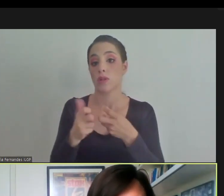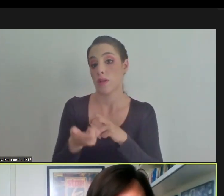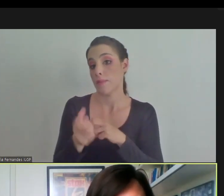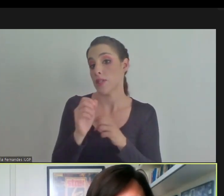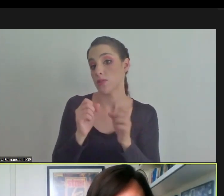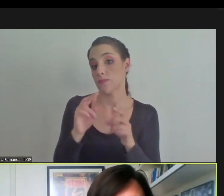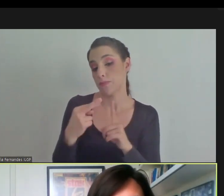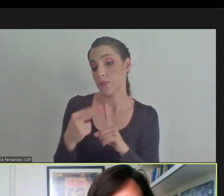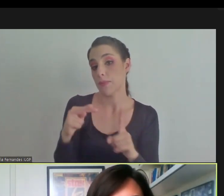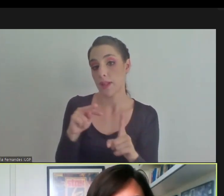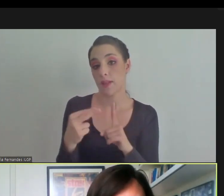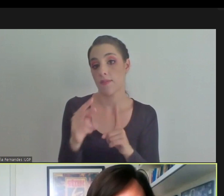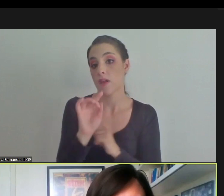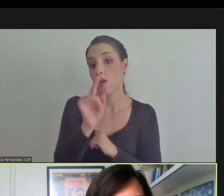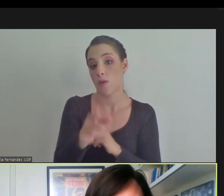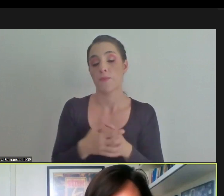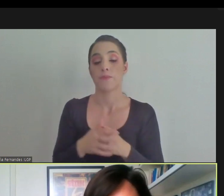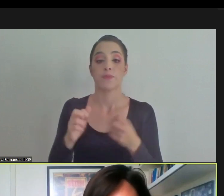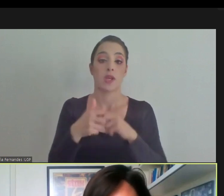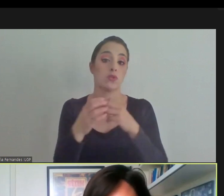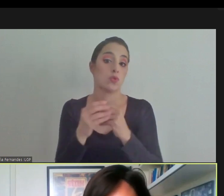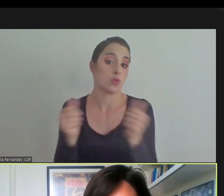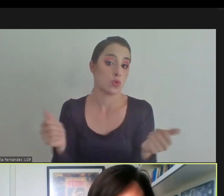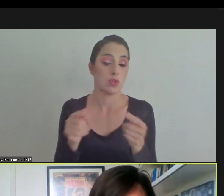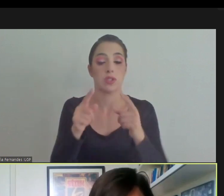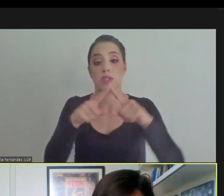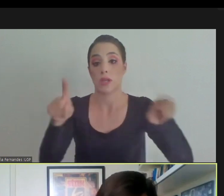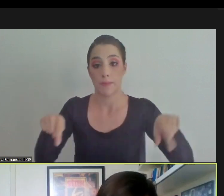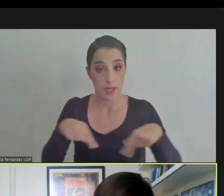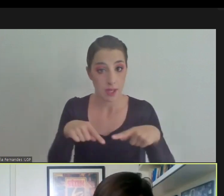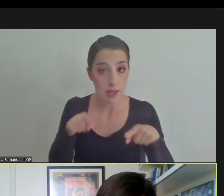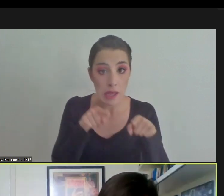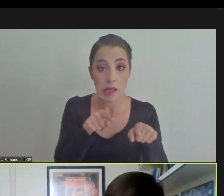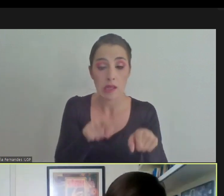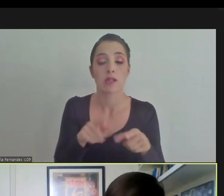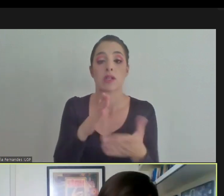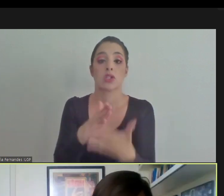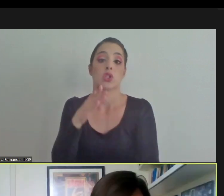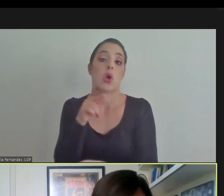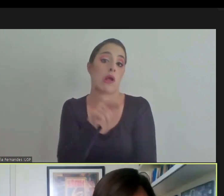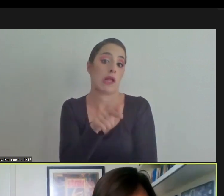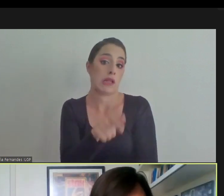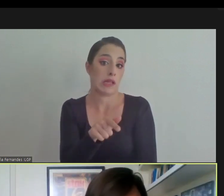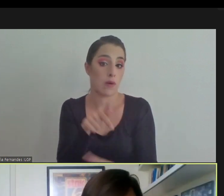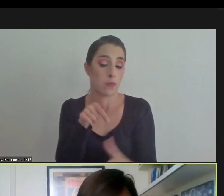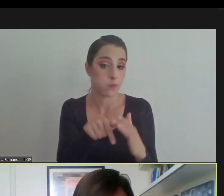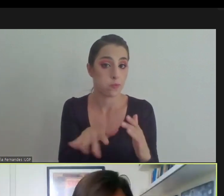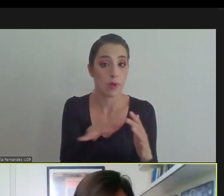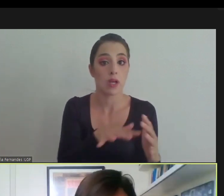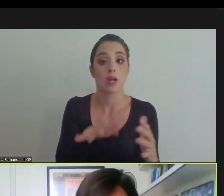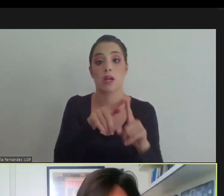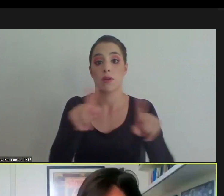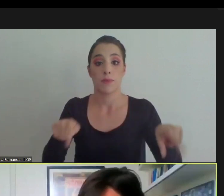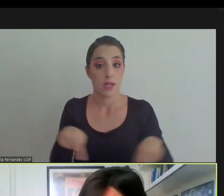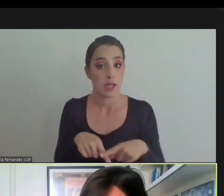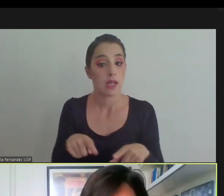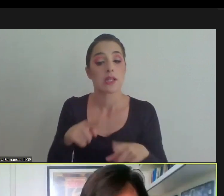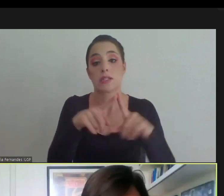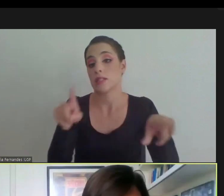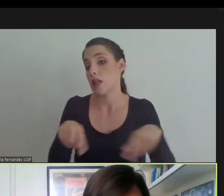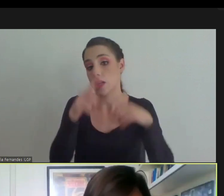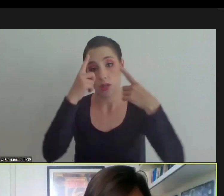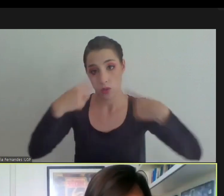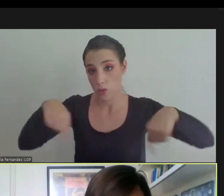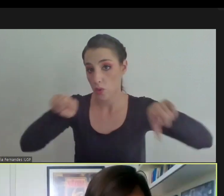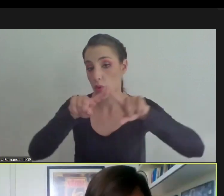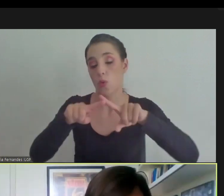perspectivas, e que soluções de gabinete, ou seja, aquelas soluções feitas só ali dentro de de um gabinete, de uma sala de reuniões por meia